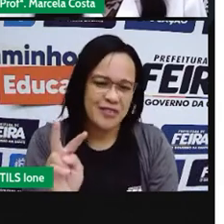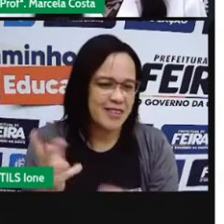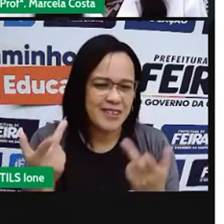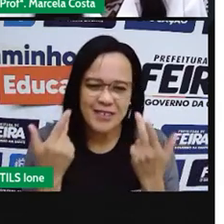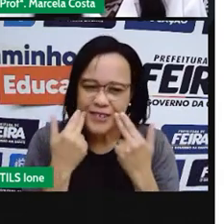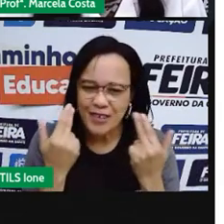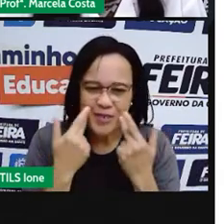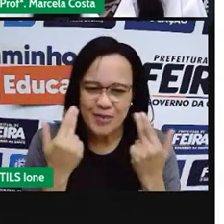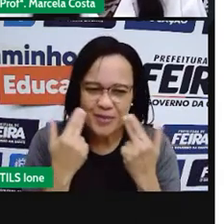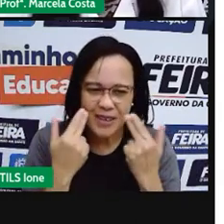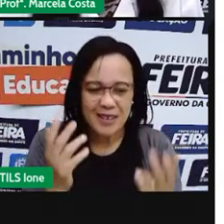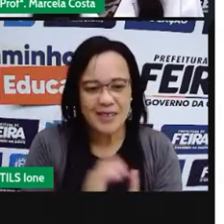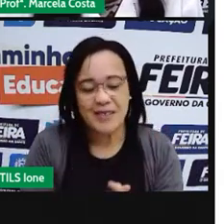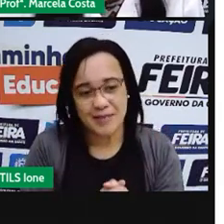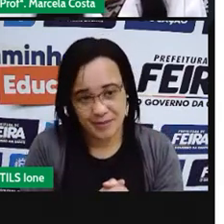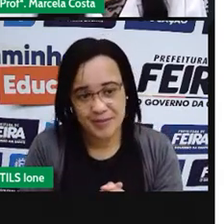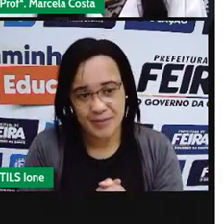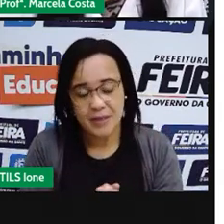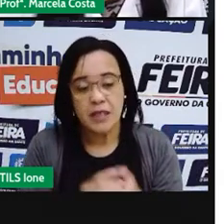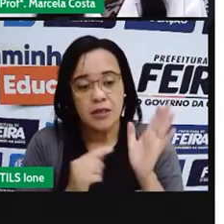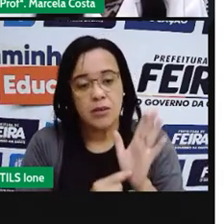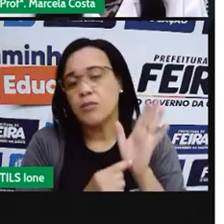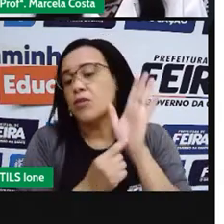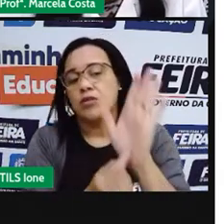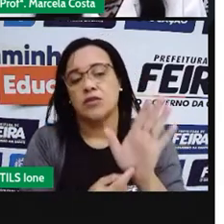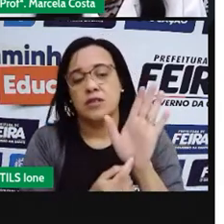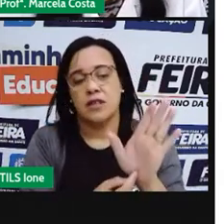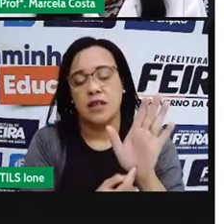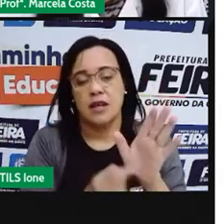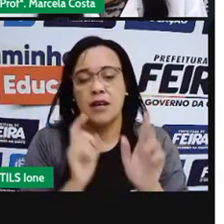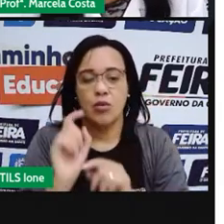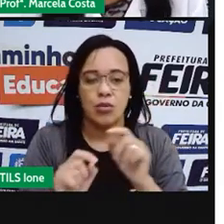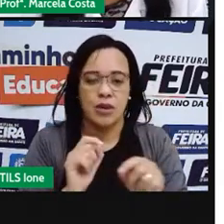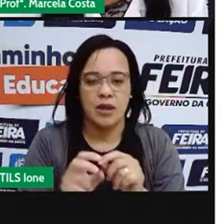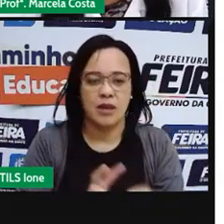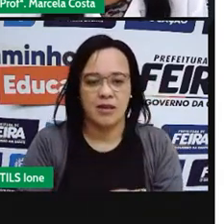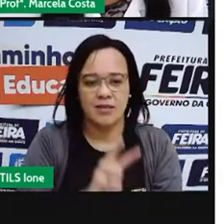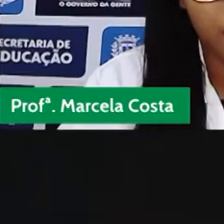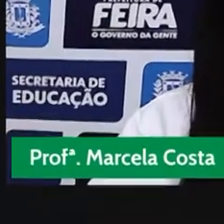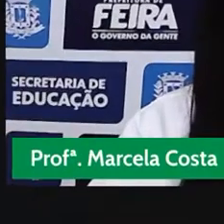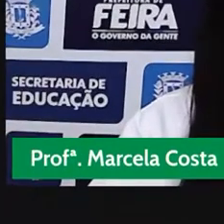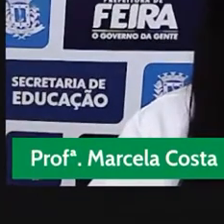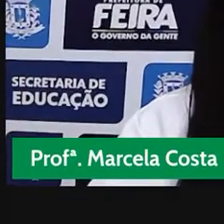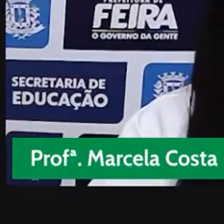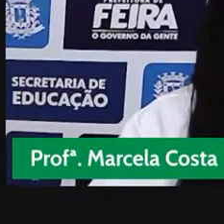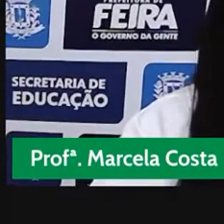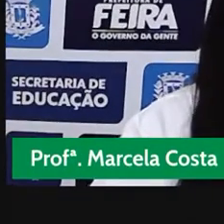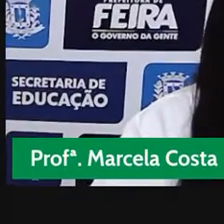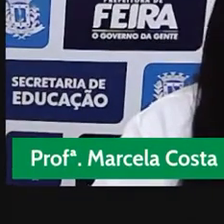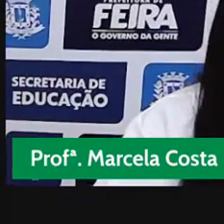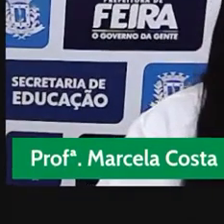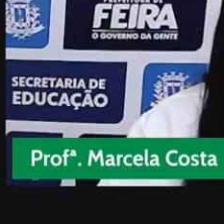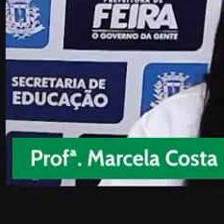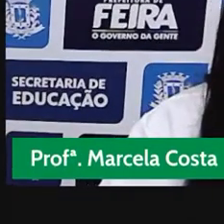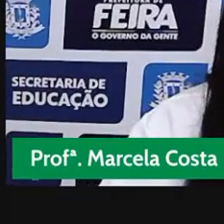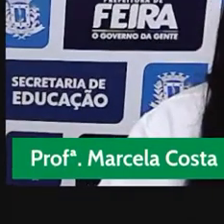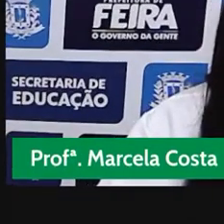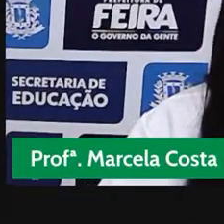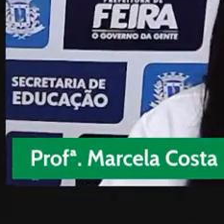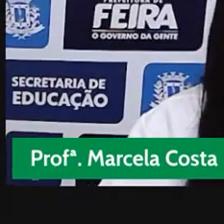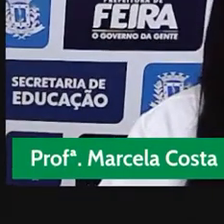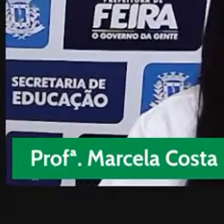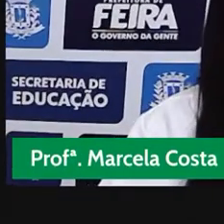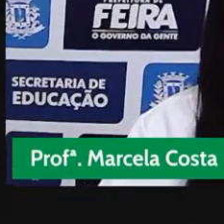eu já vou te mostrar esse site para você ver como é que ele